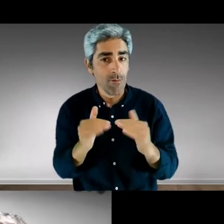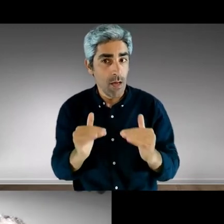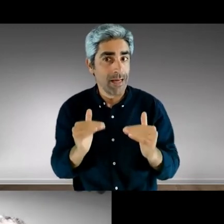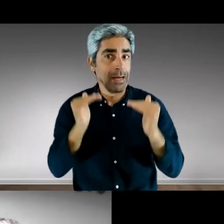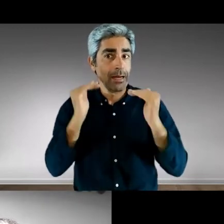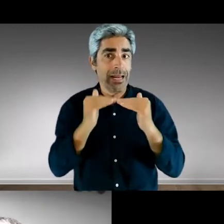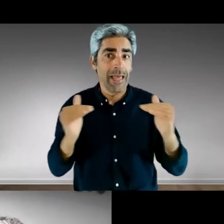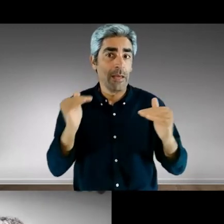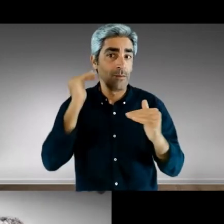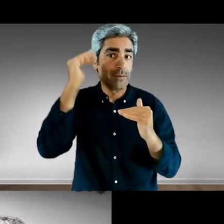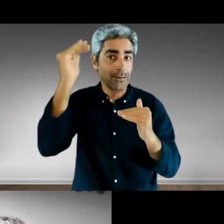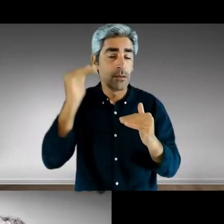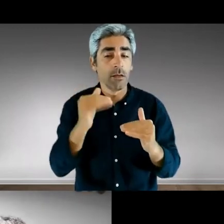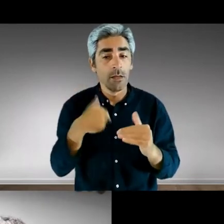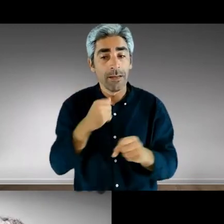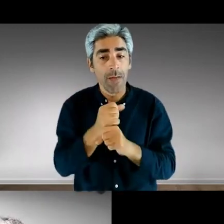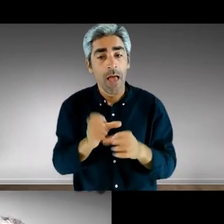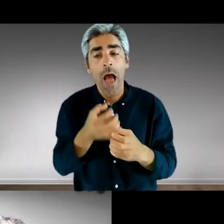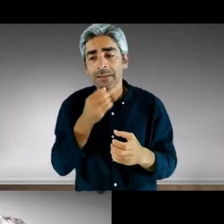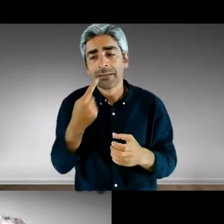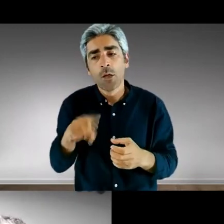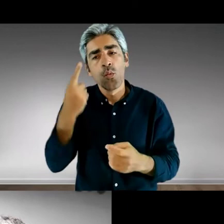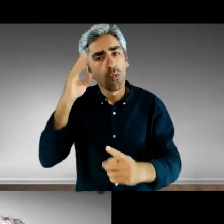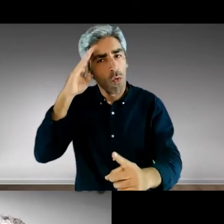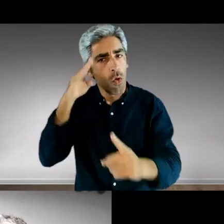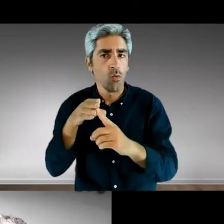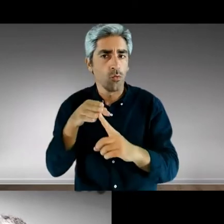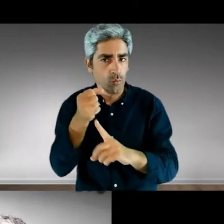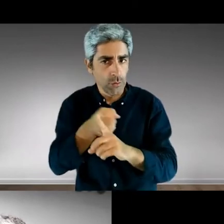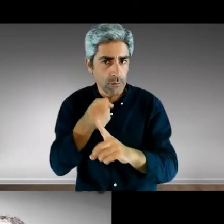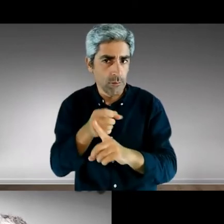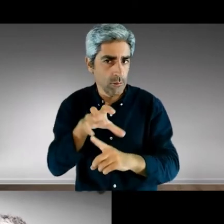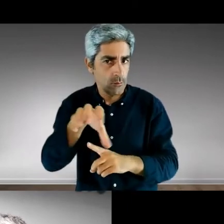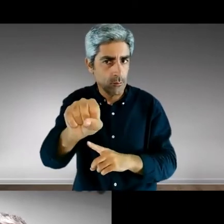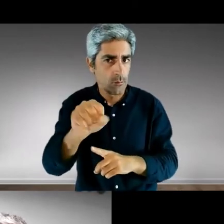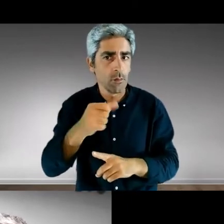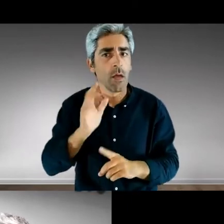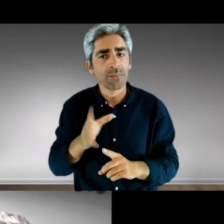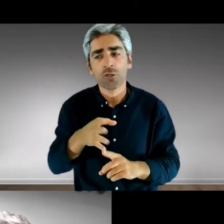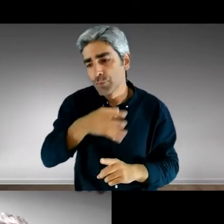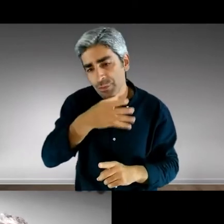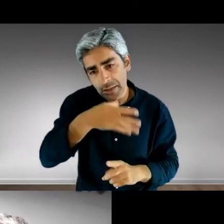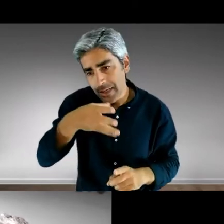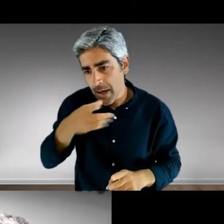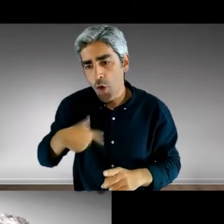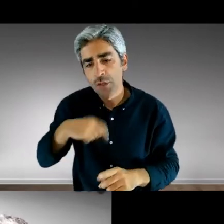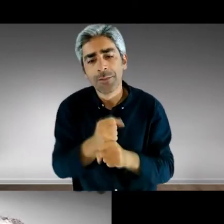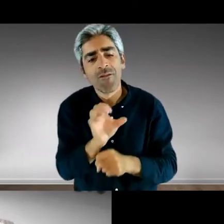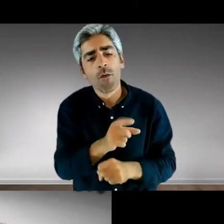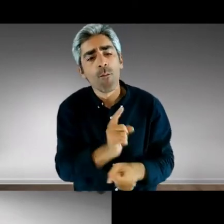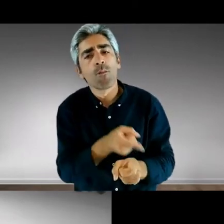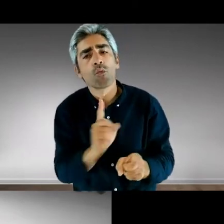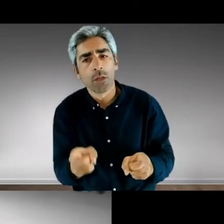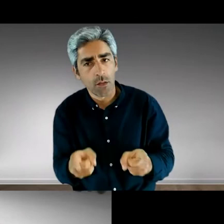equipa se tivermos um propósito. Okay? E o propósito muitas vezes é explicar às pessoas porque é que nós vamos trabalhar de determinada forma. Até